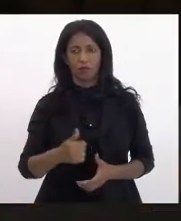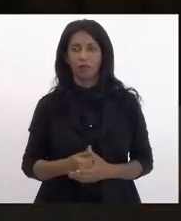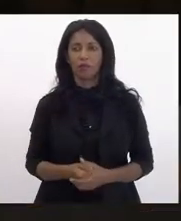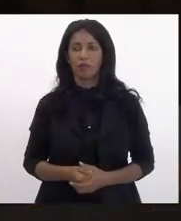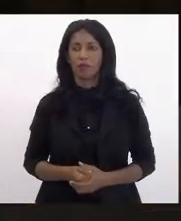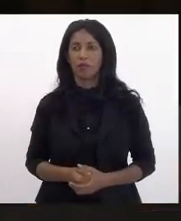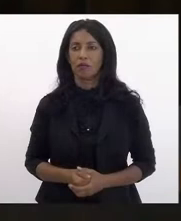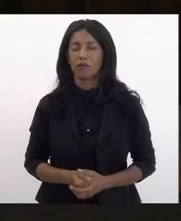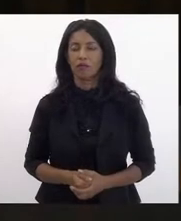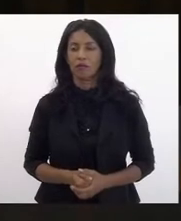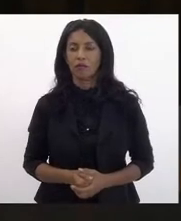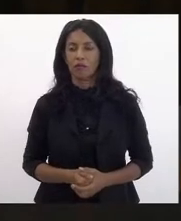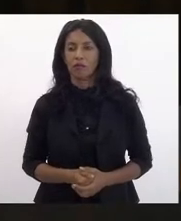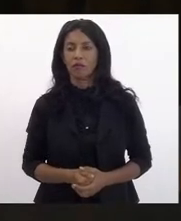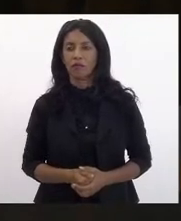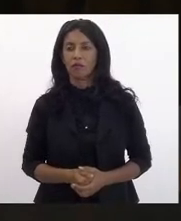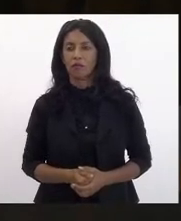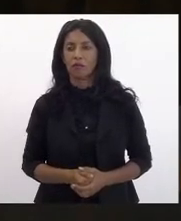e